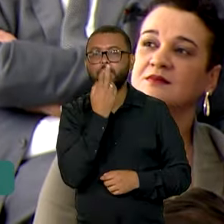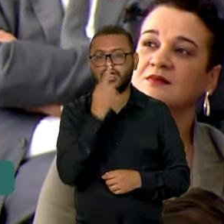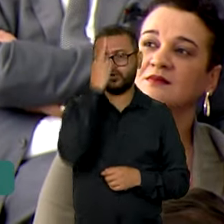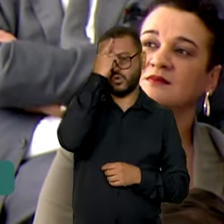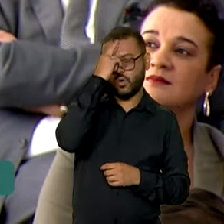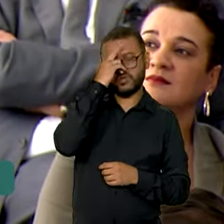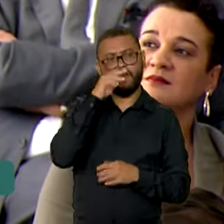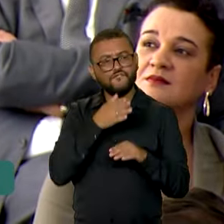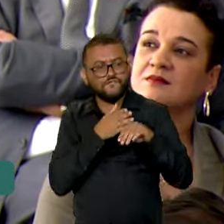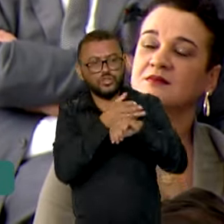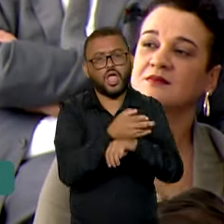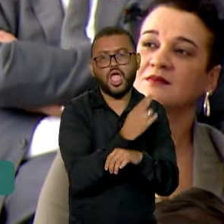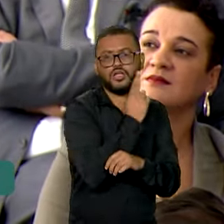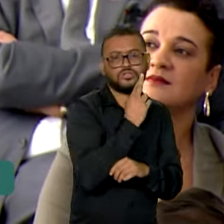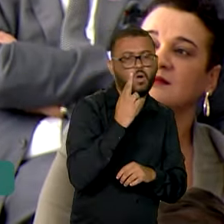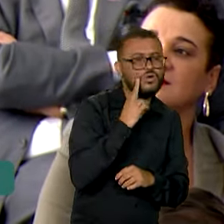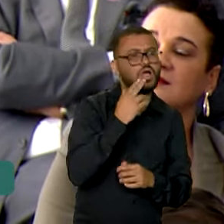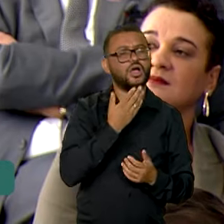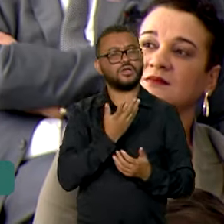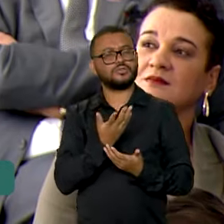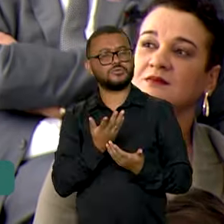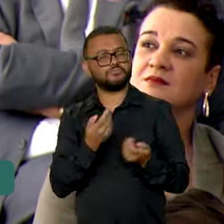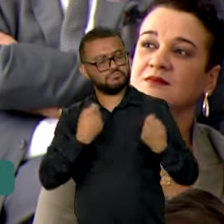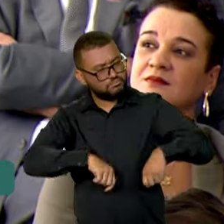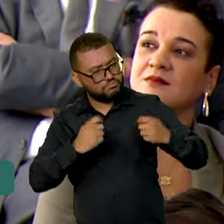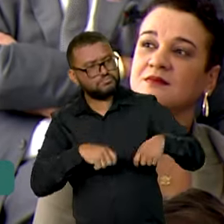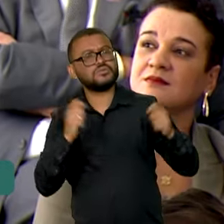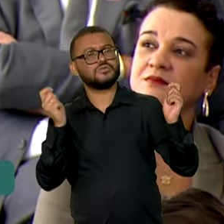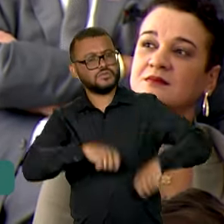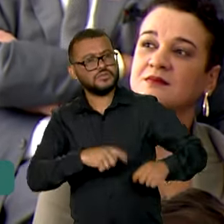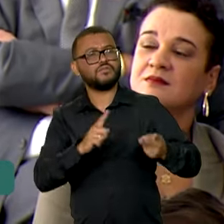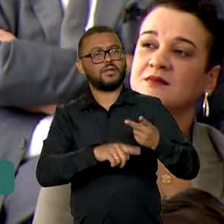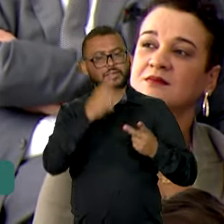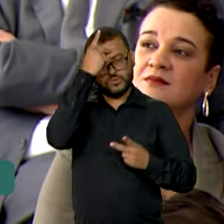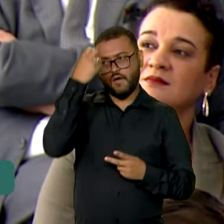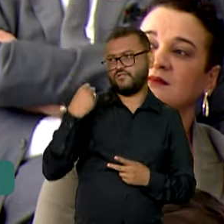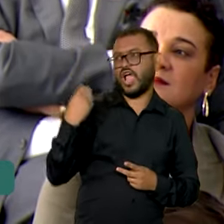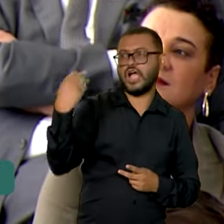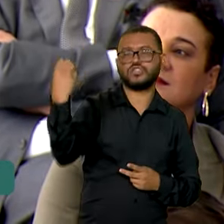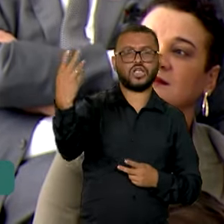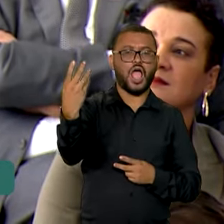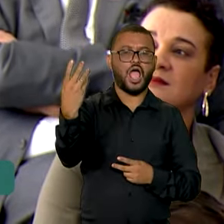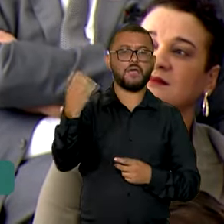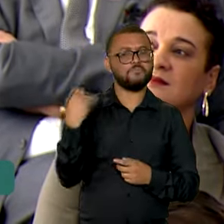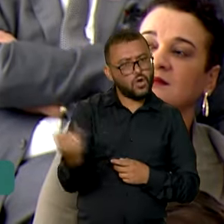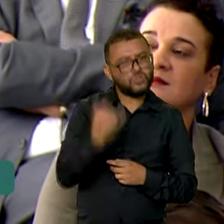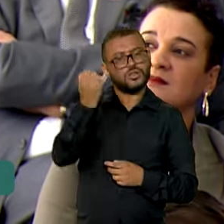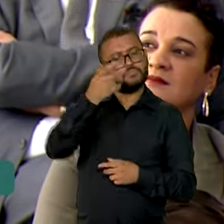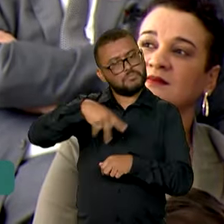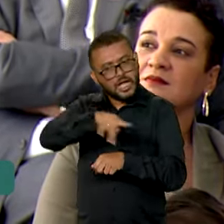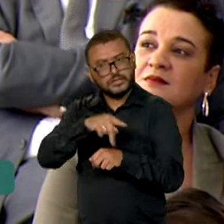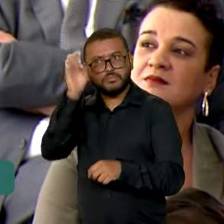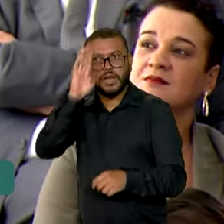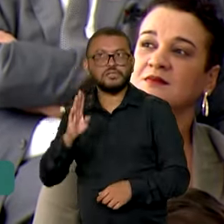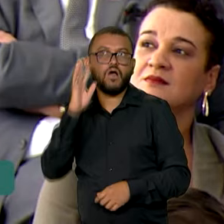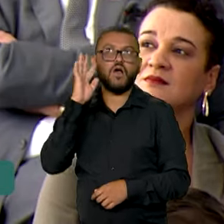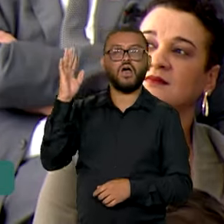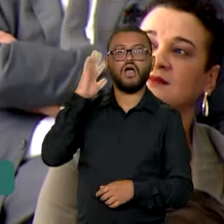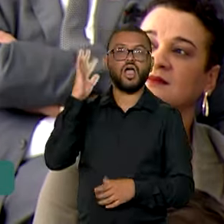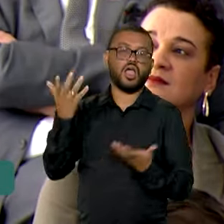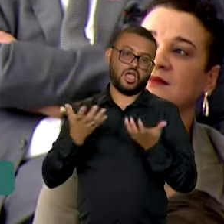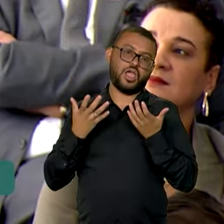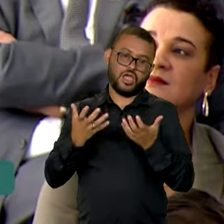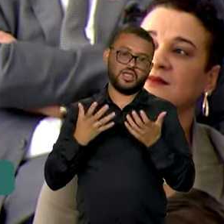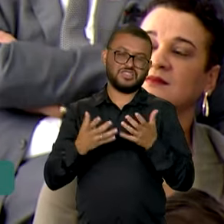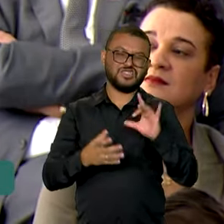semana num restaurante, almoçar. Que as pessoas possam fazer uma viagem. É esse país que nós sonhamos. Nós não queremos um